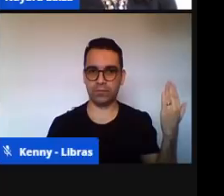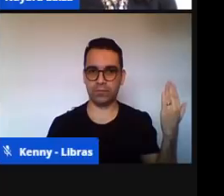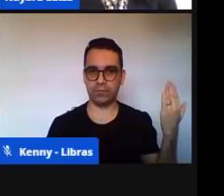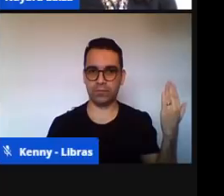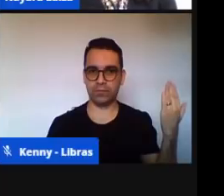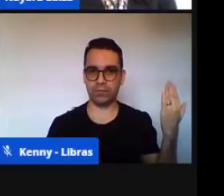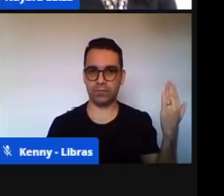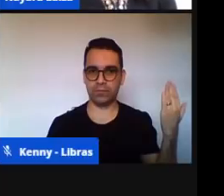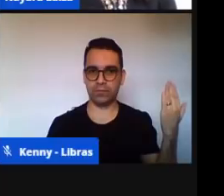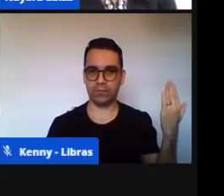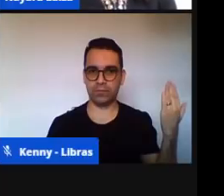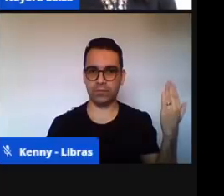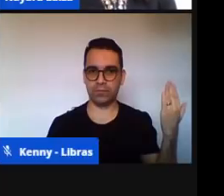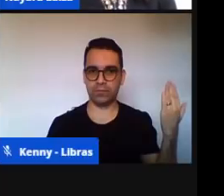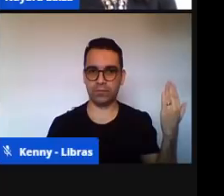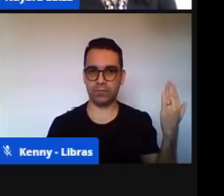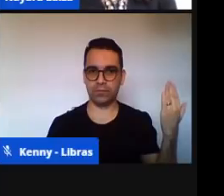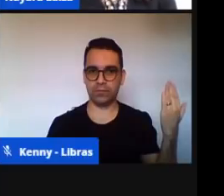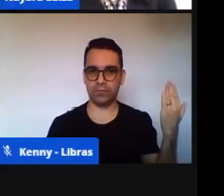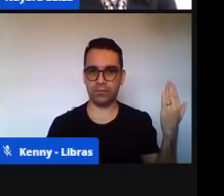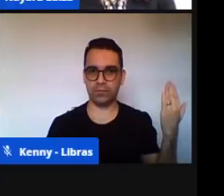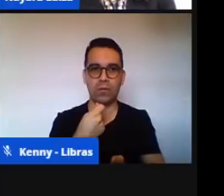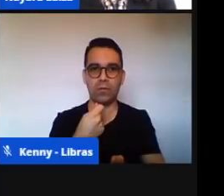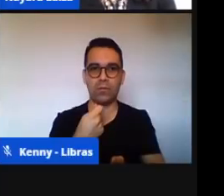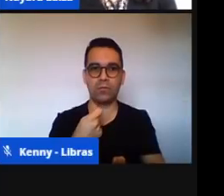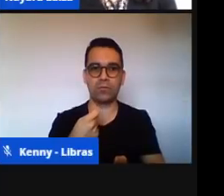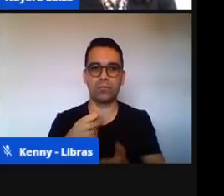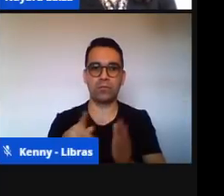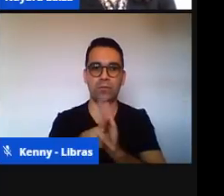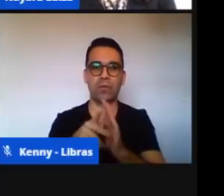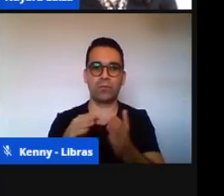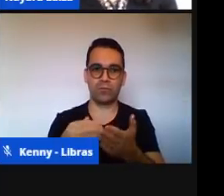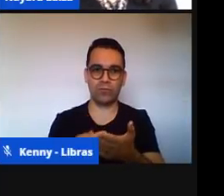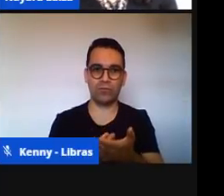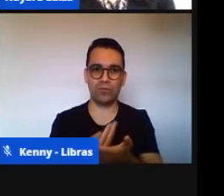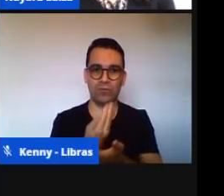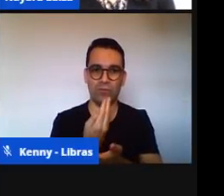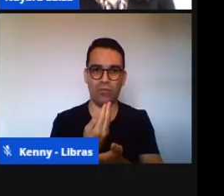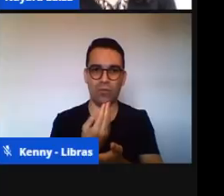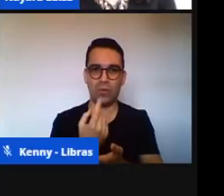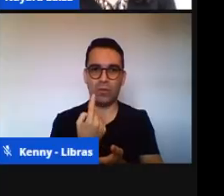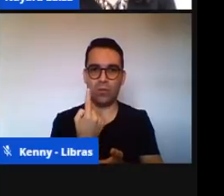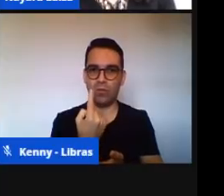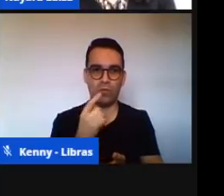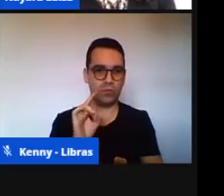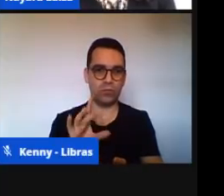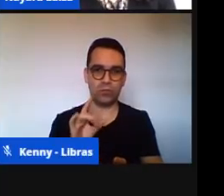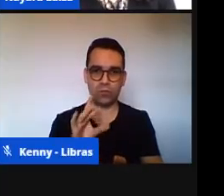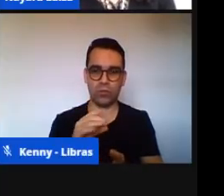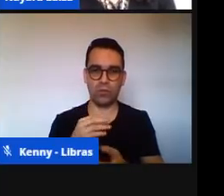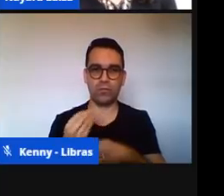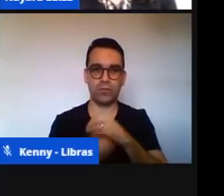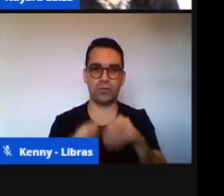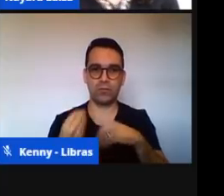água. Ou 10 ml de água sanitária diluída em 1 litro de água.